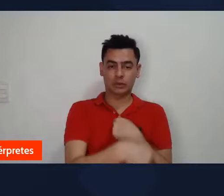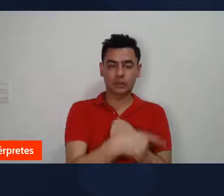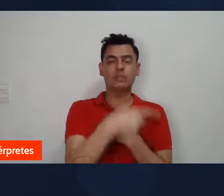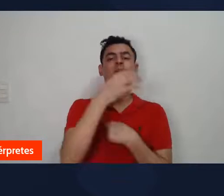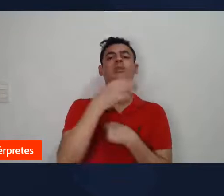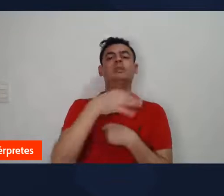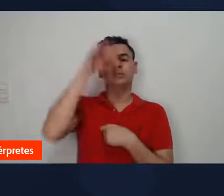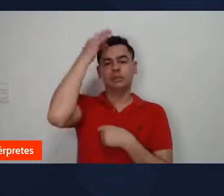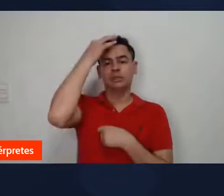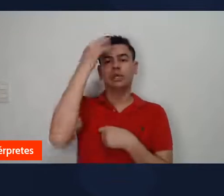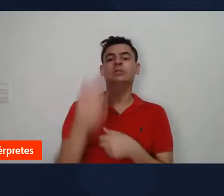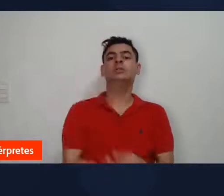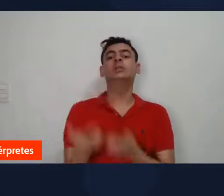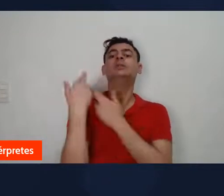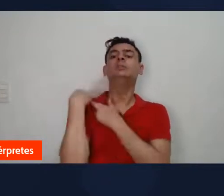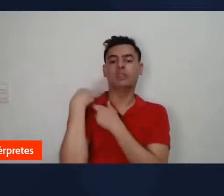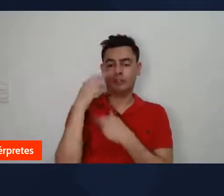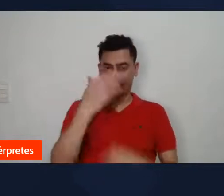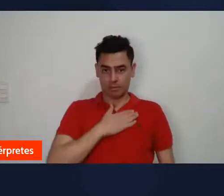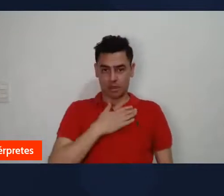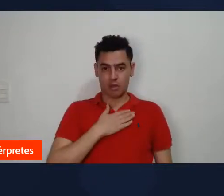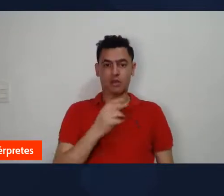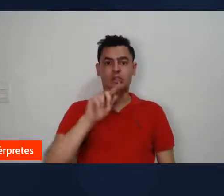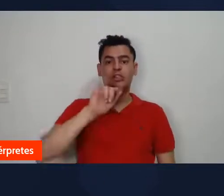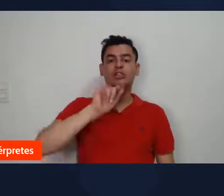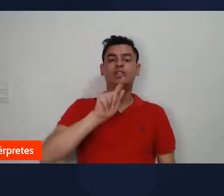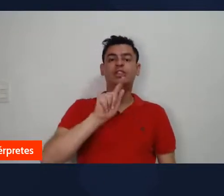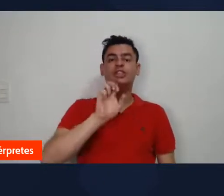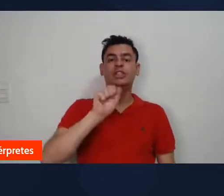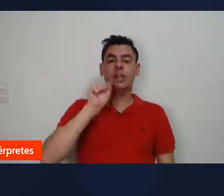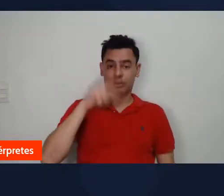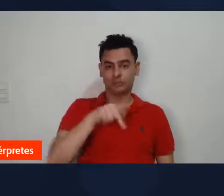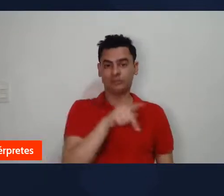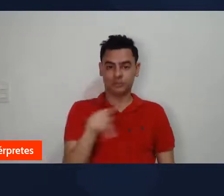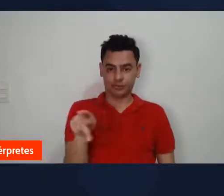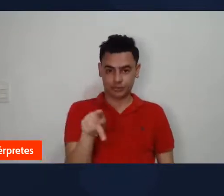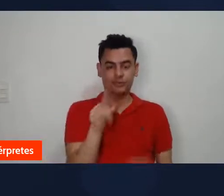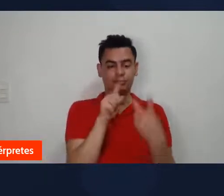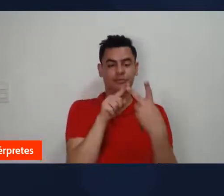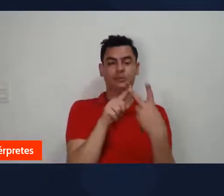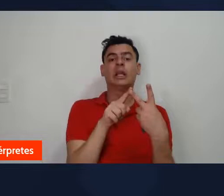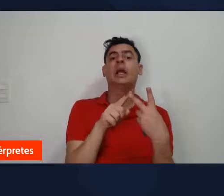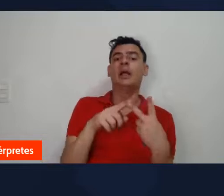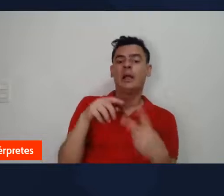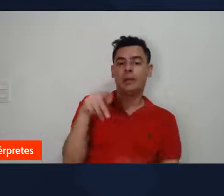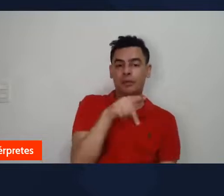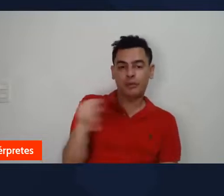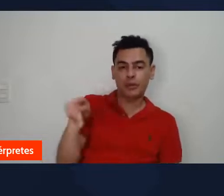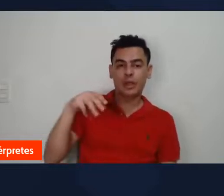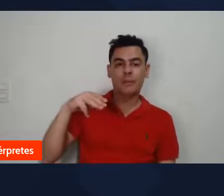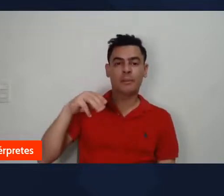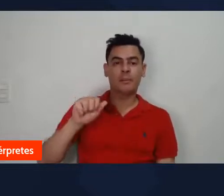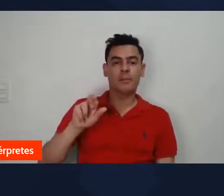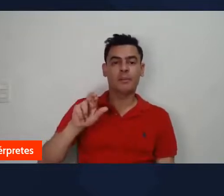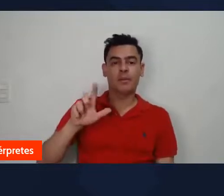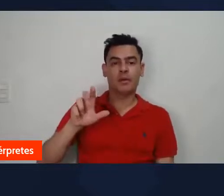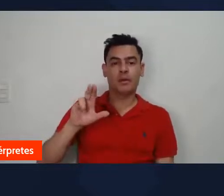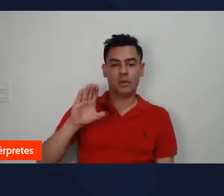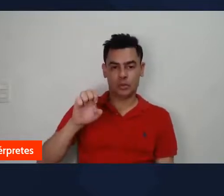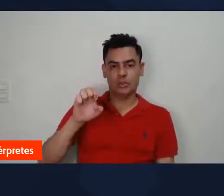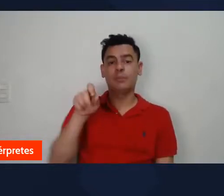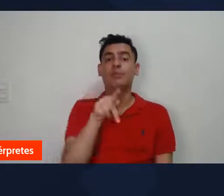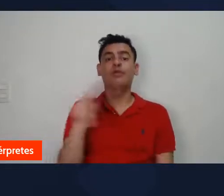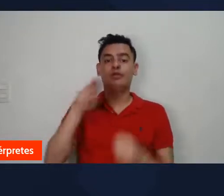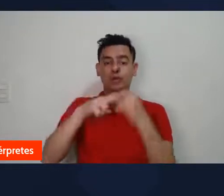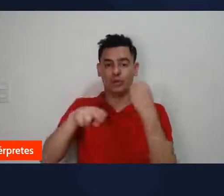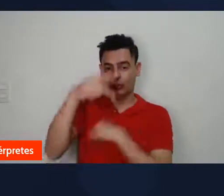coordenado por mim, por Jean Carlos, pela Marluce, que é a professora da universidade, e também a